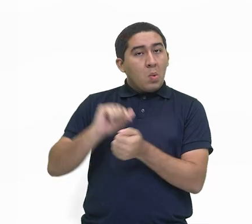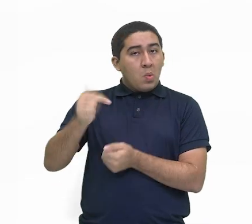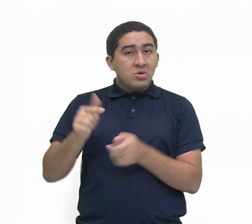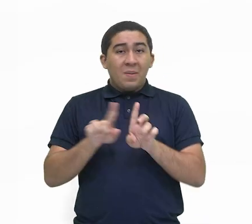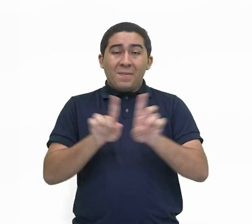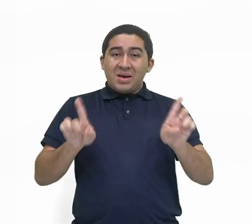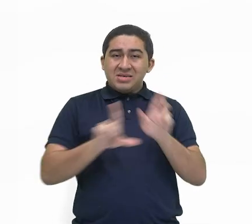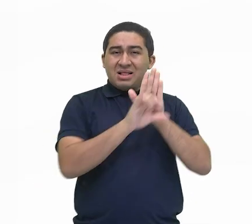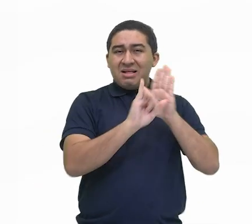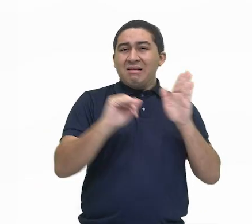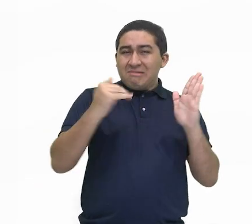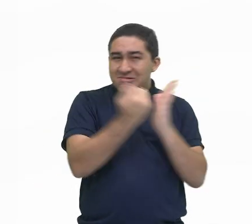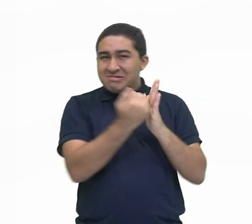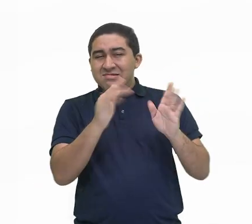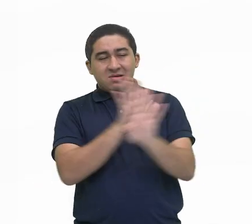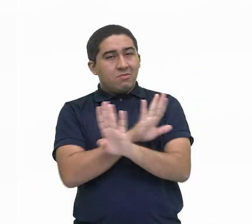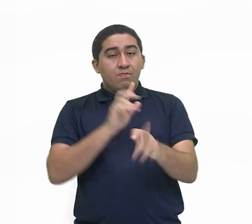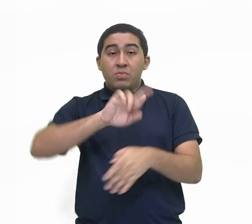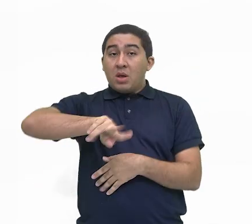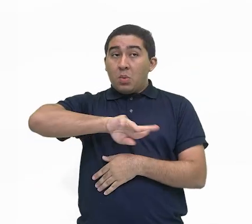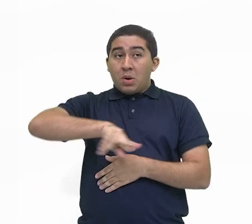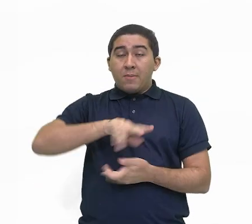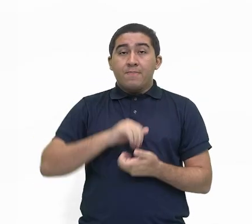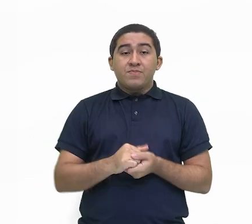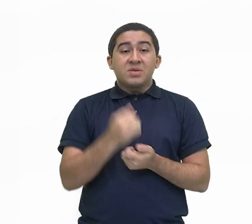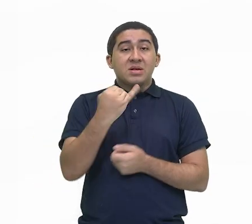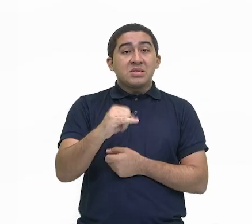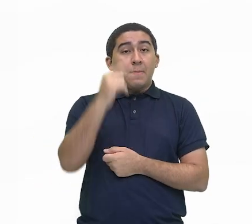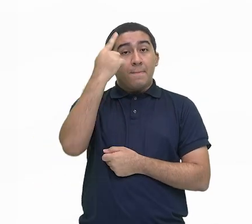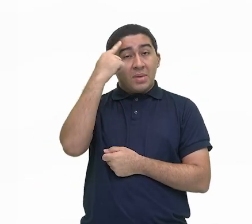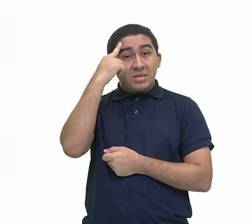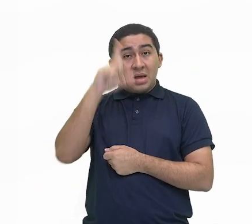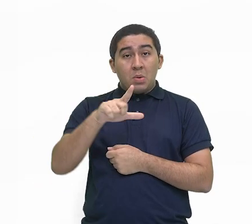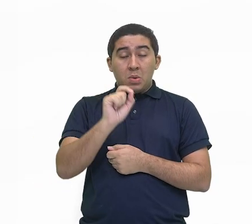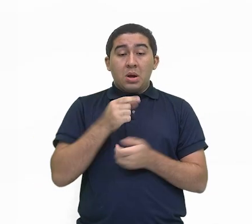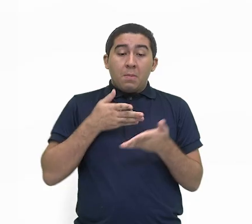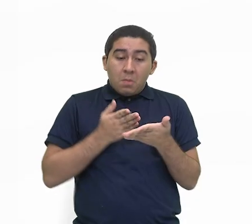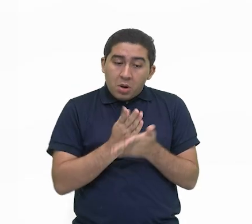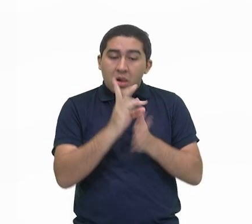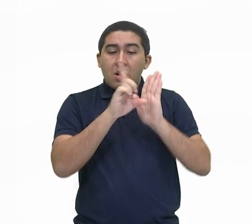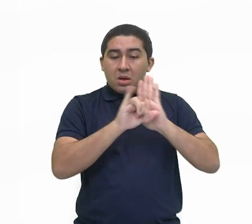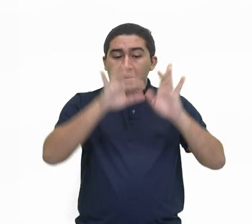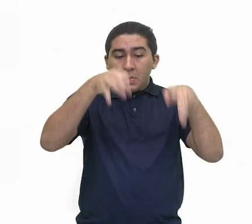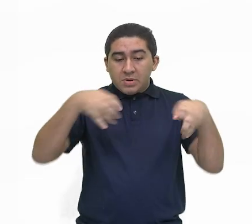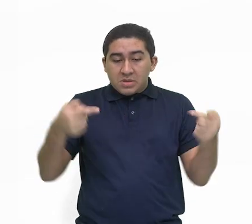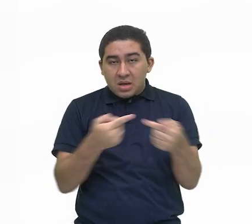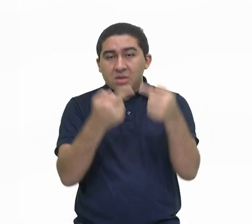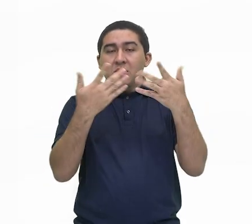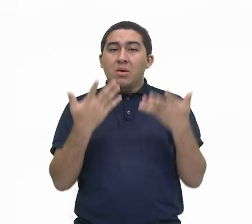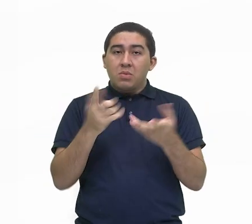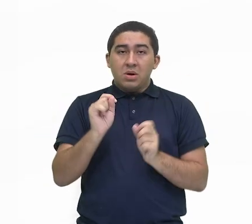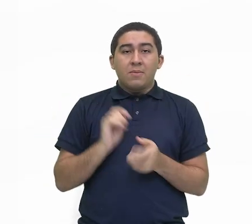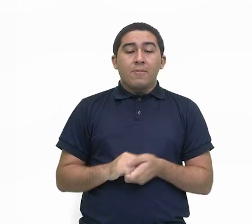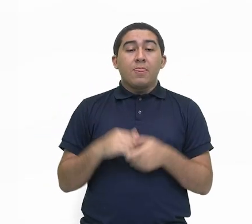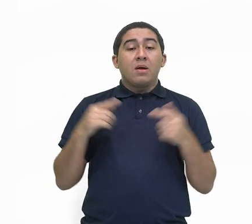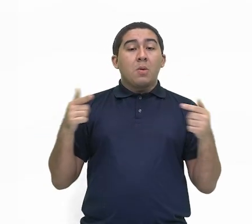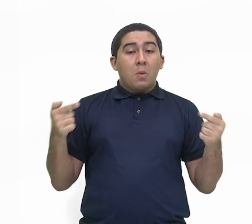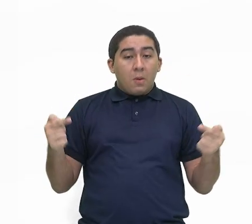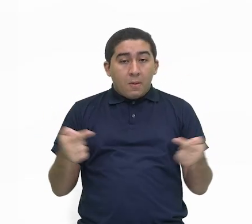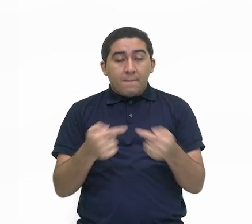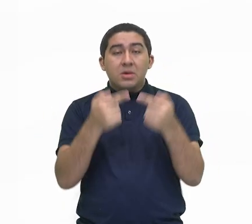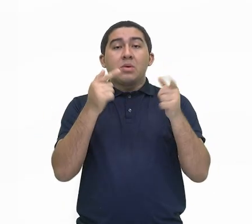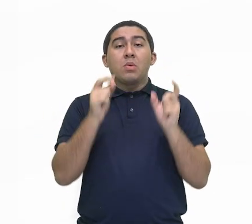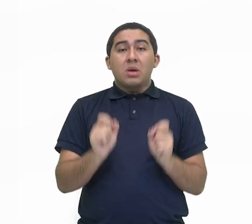Menos legítimo. Tá? Então, quando se fala em legitimidade, nós estamos falando aí, consigo a